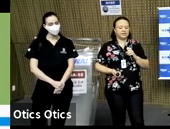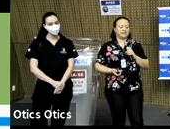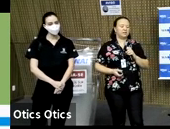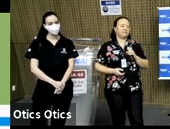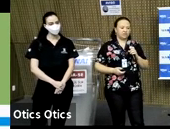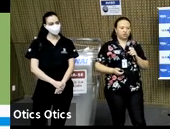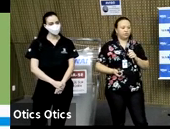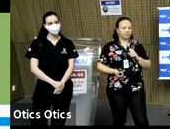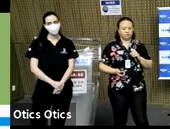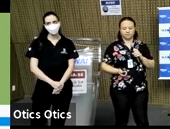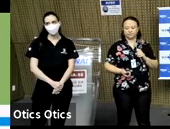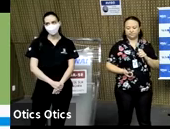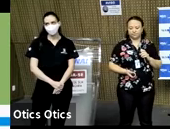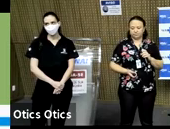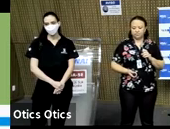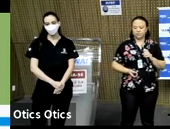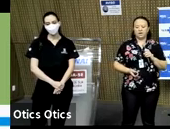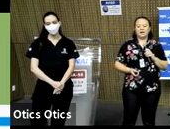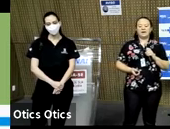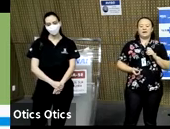de abscesso e lavagem de ouvido.